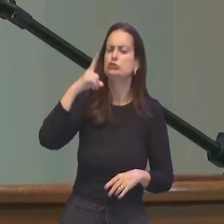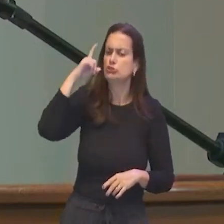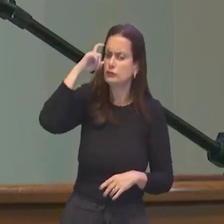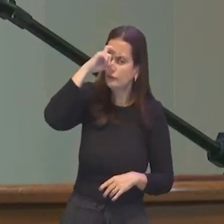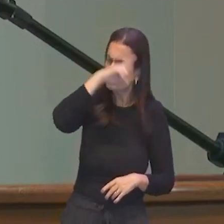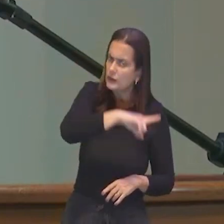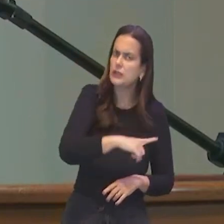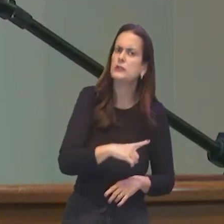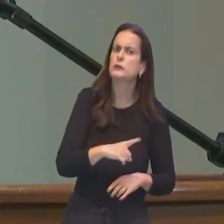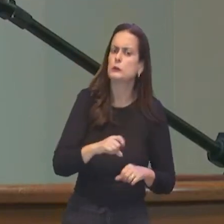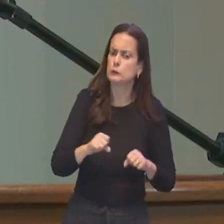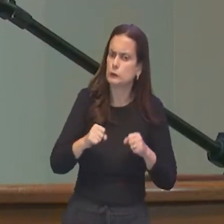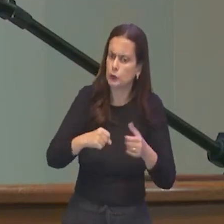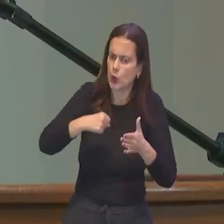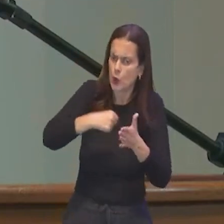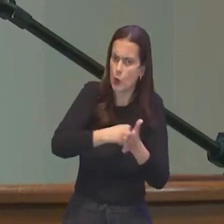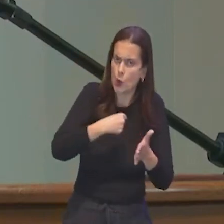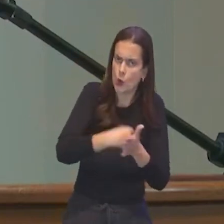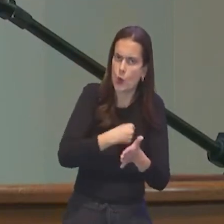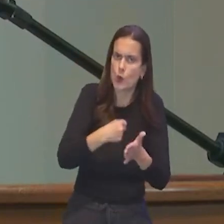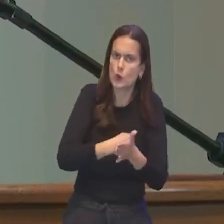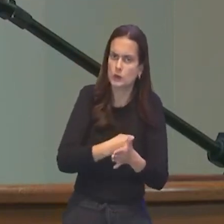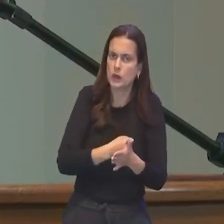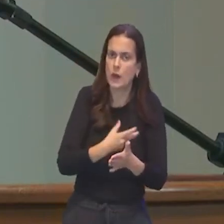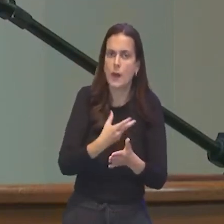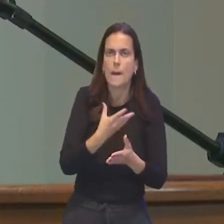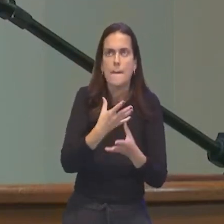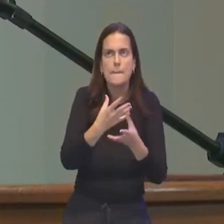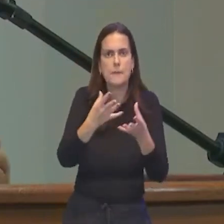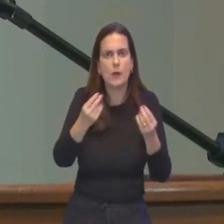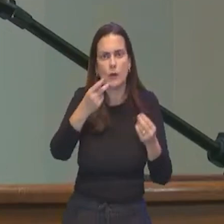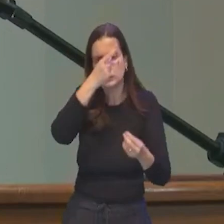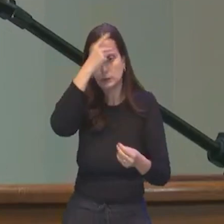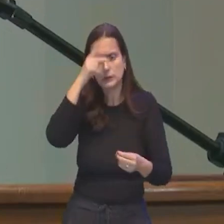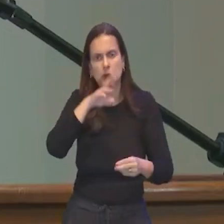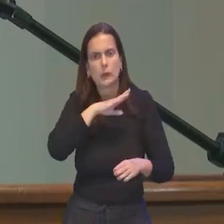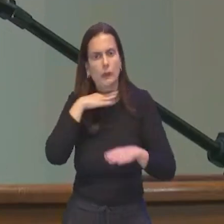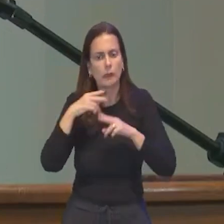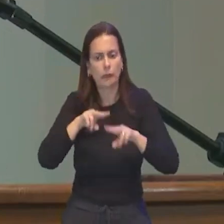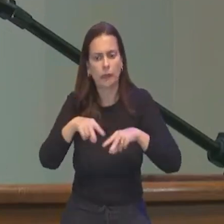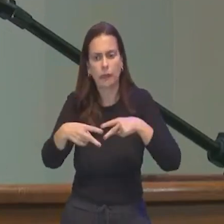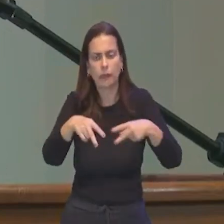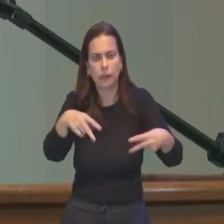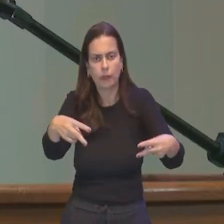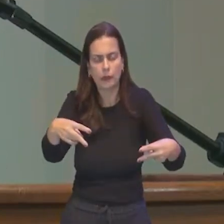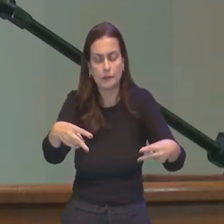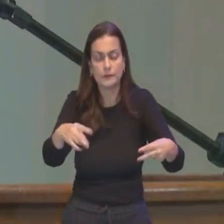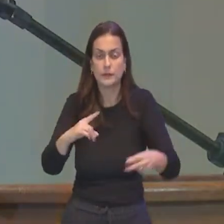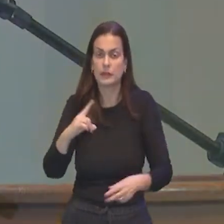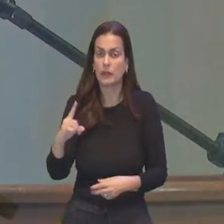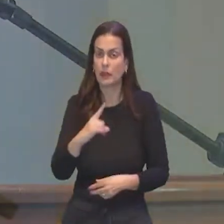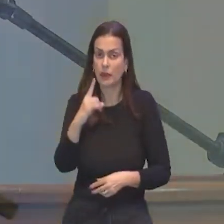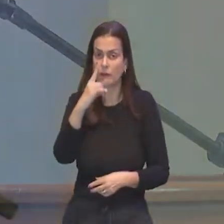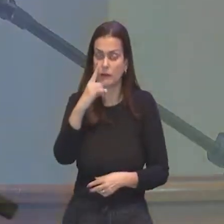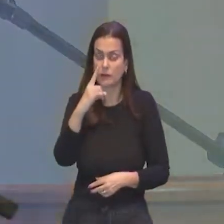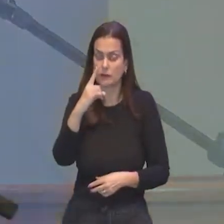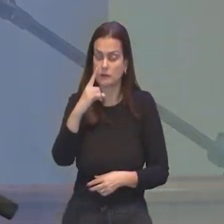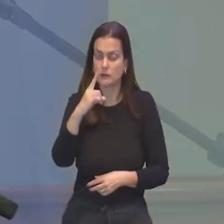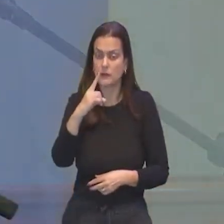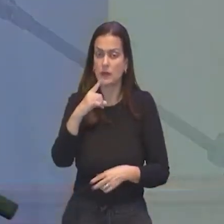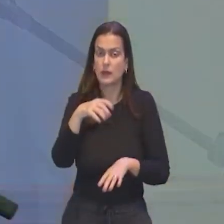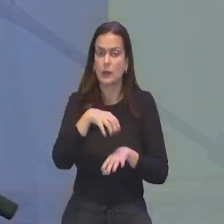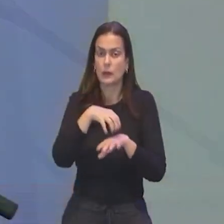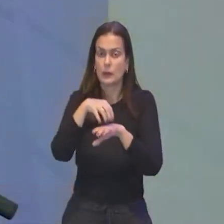vitória aguerrida, custando a vida de muitas pessoas, dos seus soldados, Davi então traz a arca